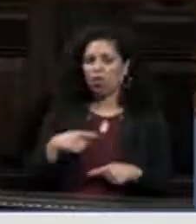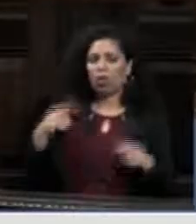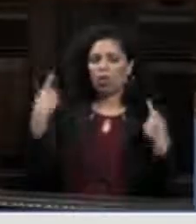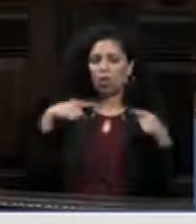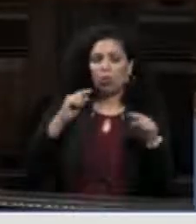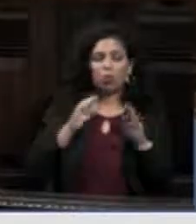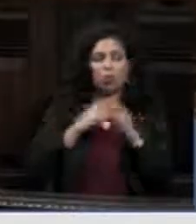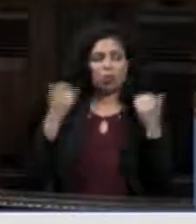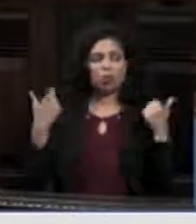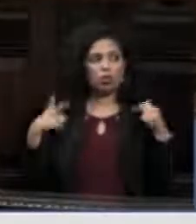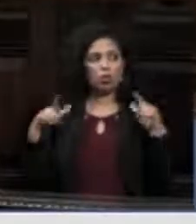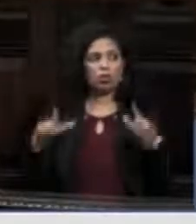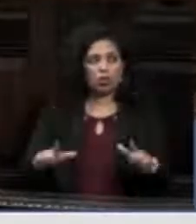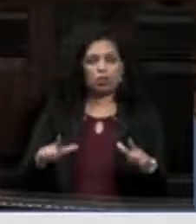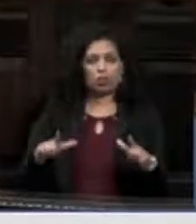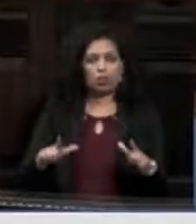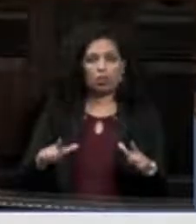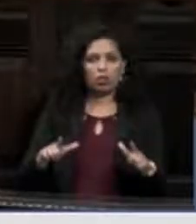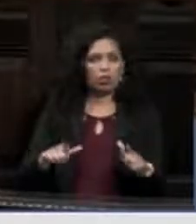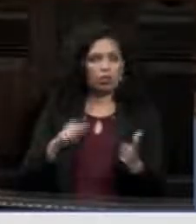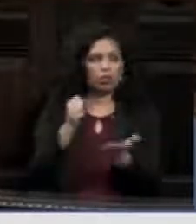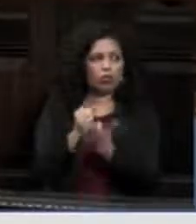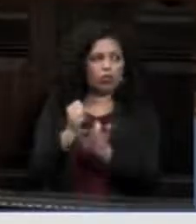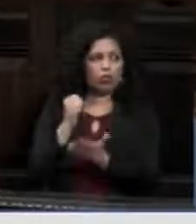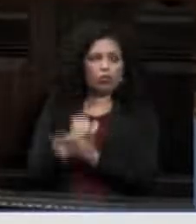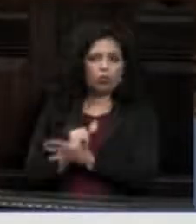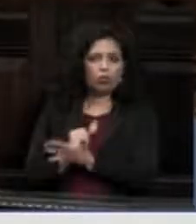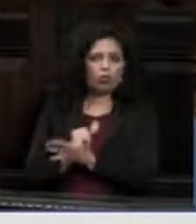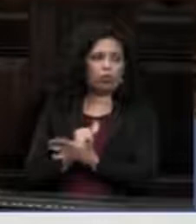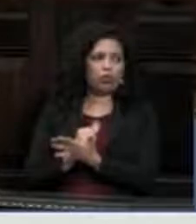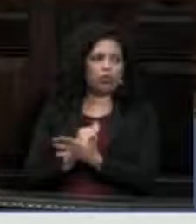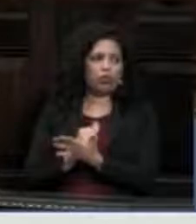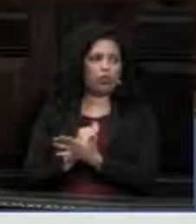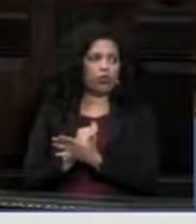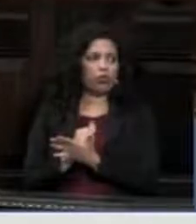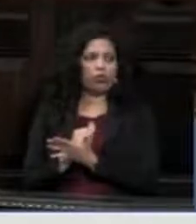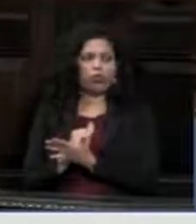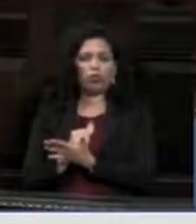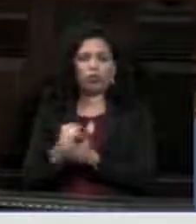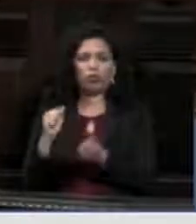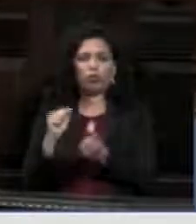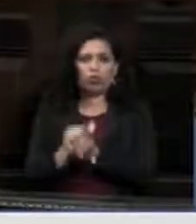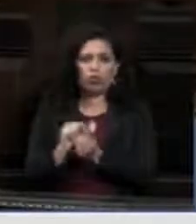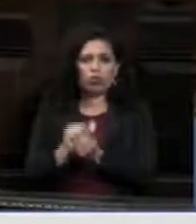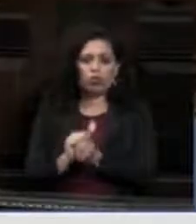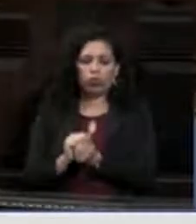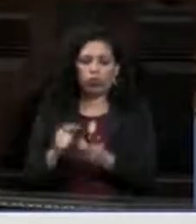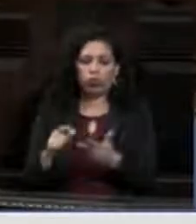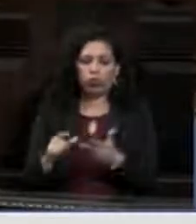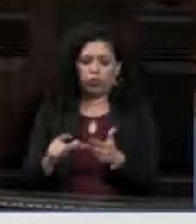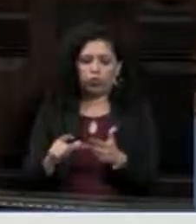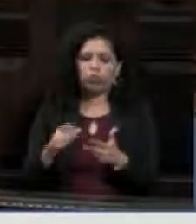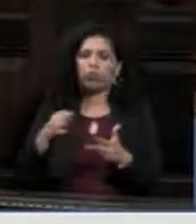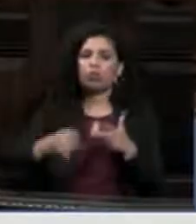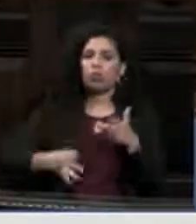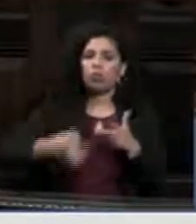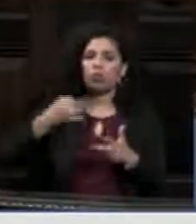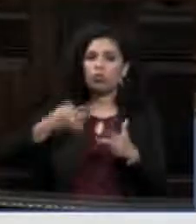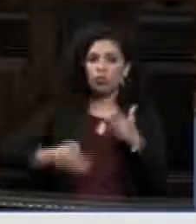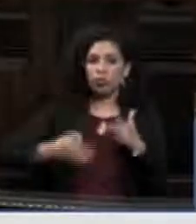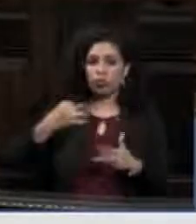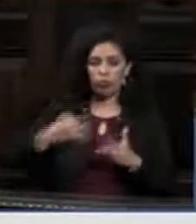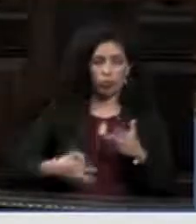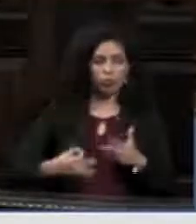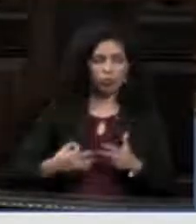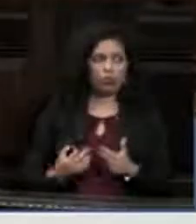a reposição de perdas de trabalhadores do Tribunal de Justiça e do Ministério Público. Eu venho à tribuna